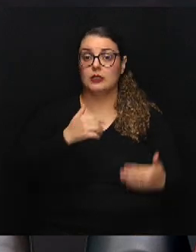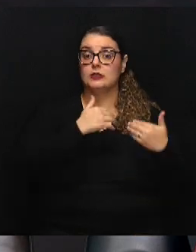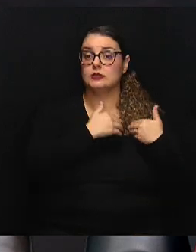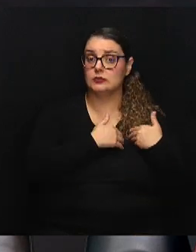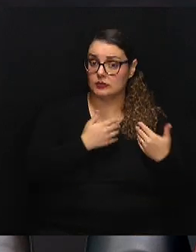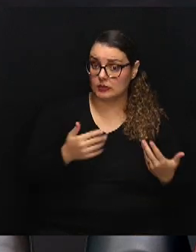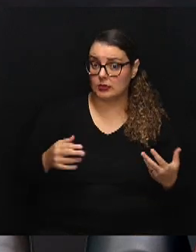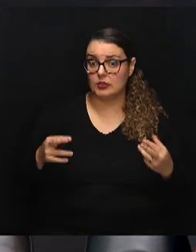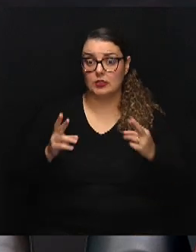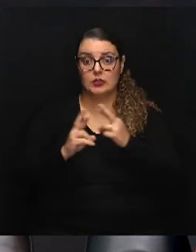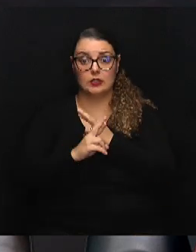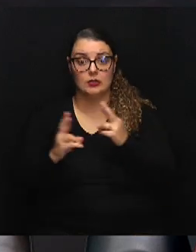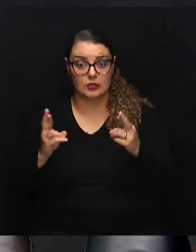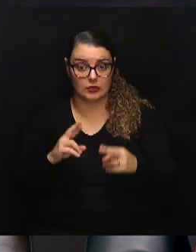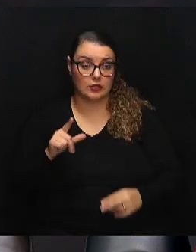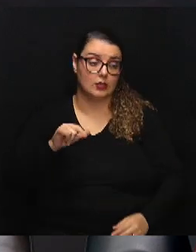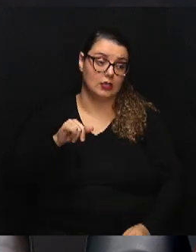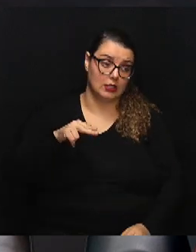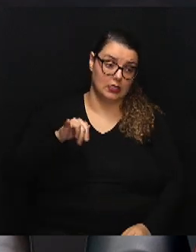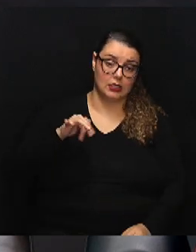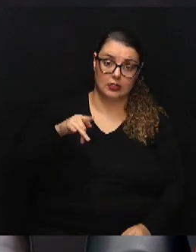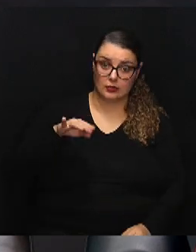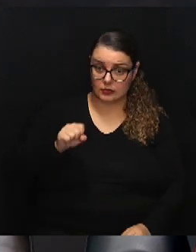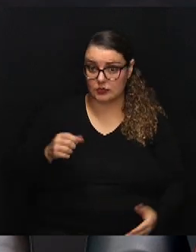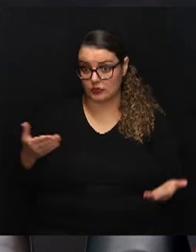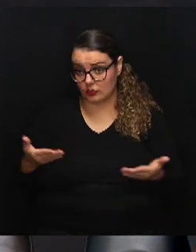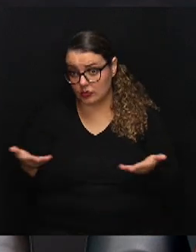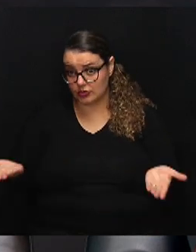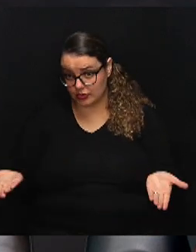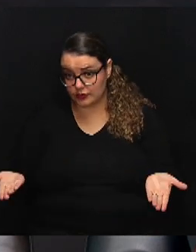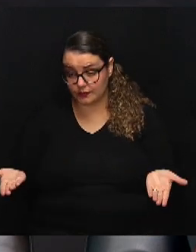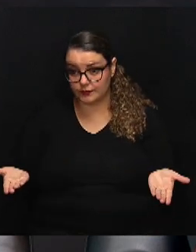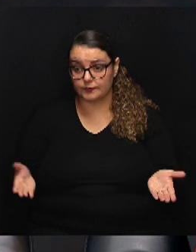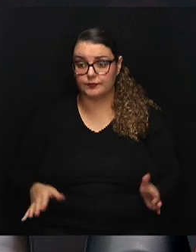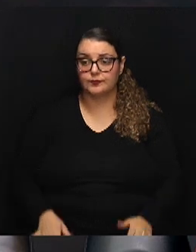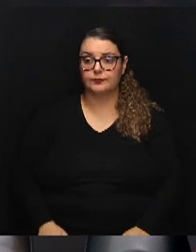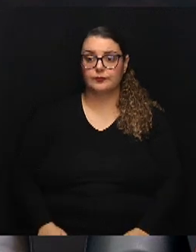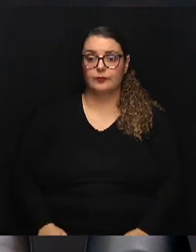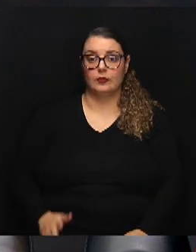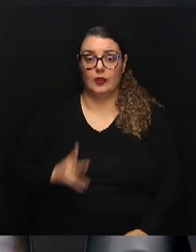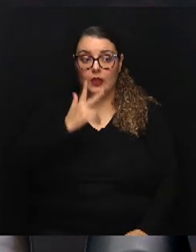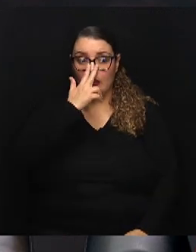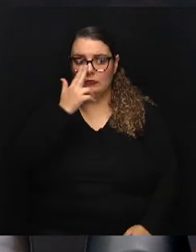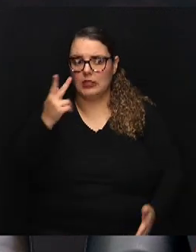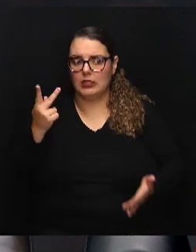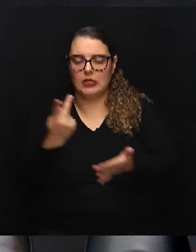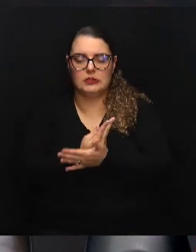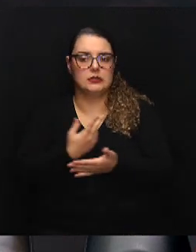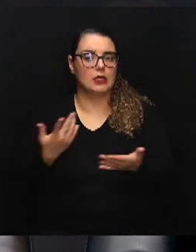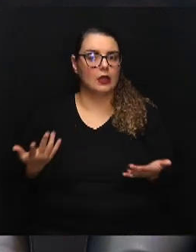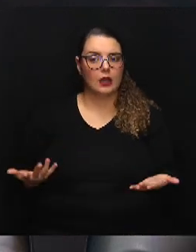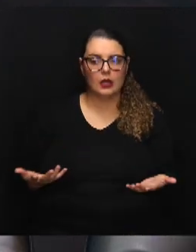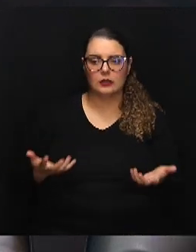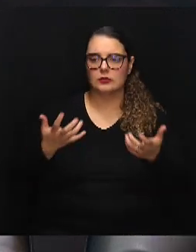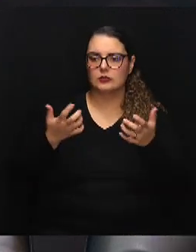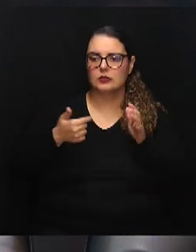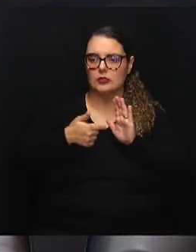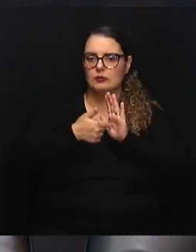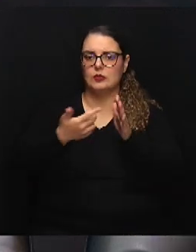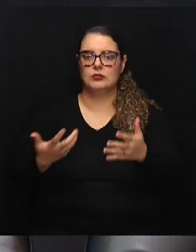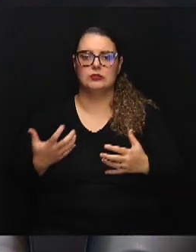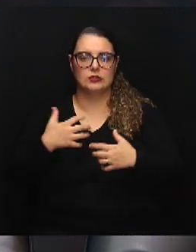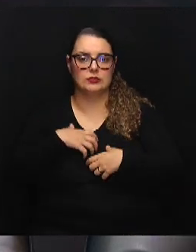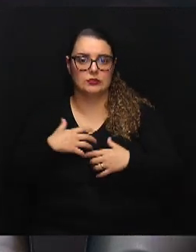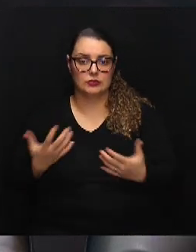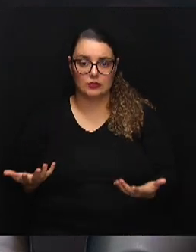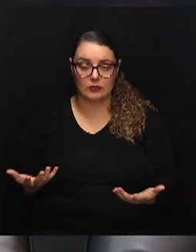dos relacionamentos tão líquidos hoje em dia. Parece errado você querer demonstrar um